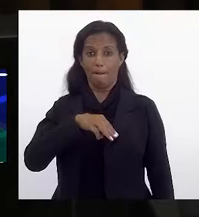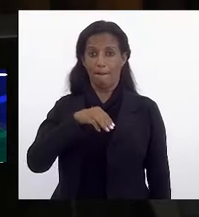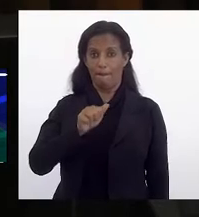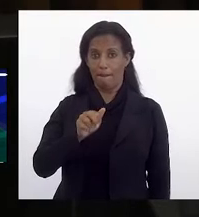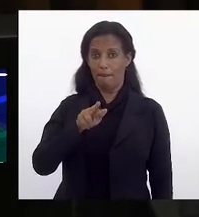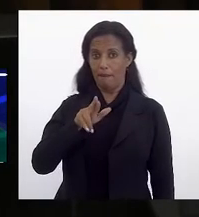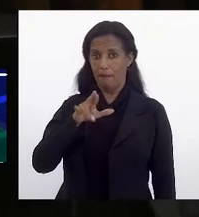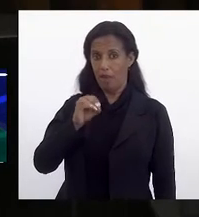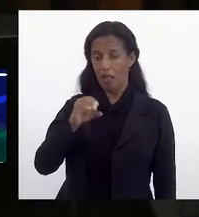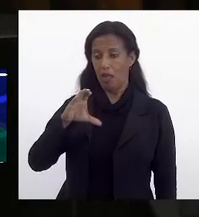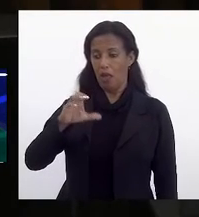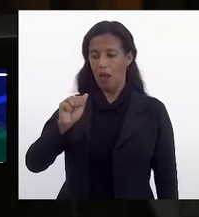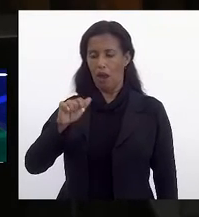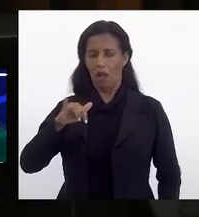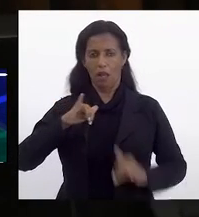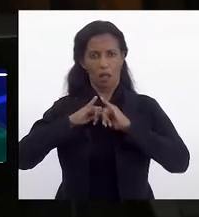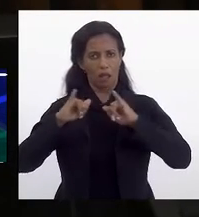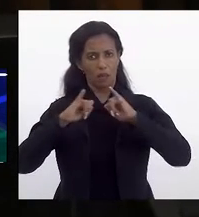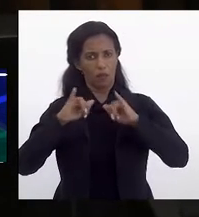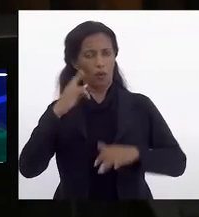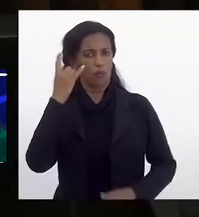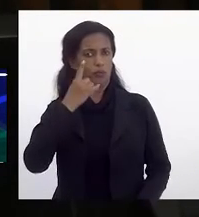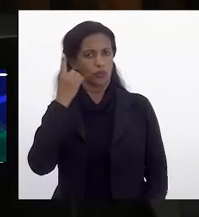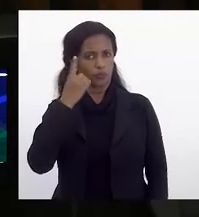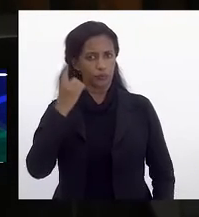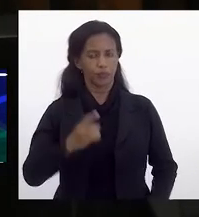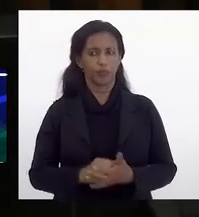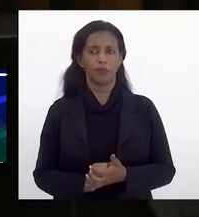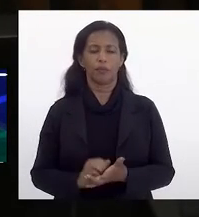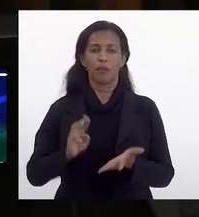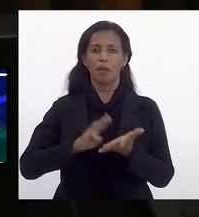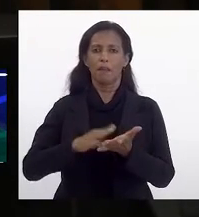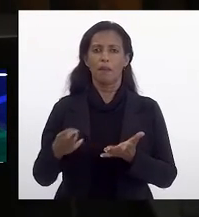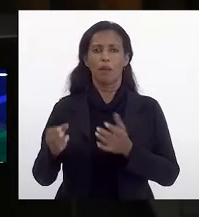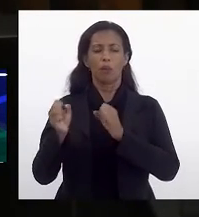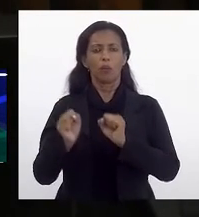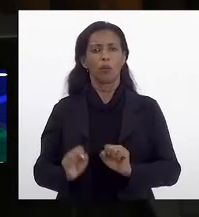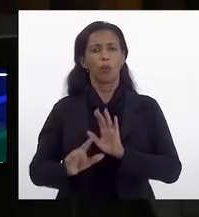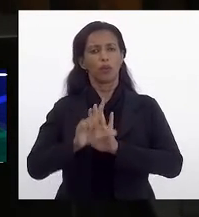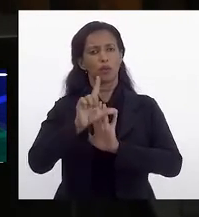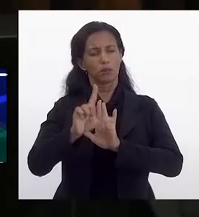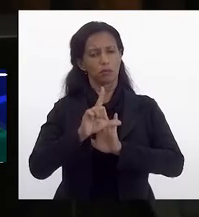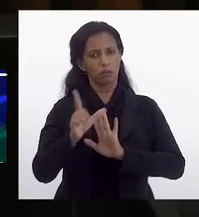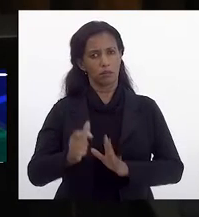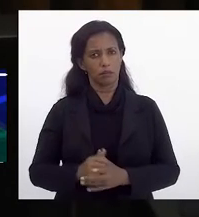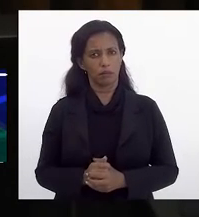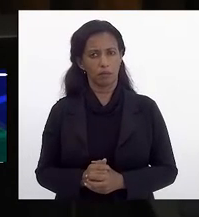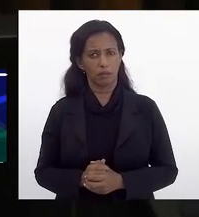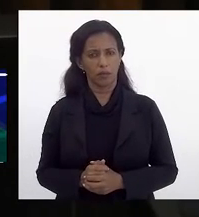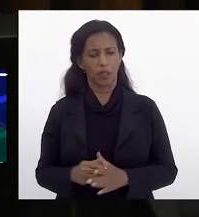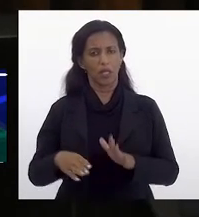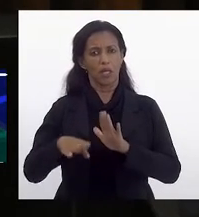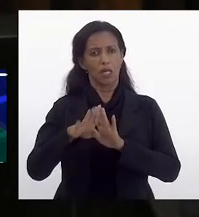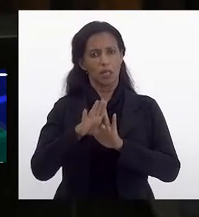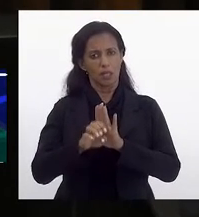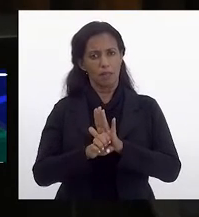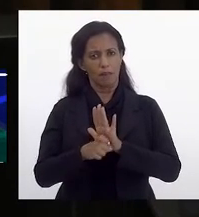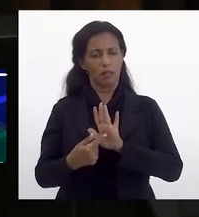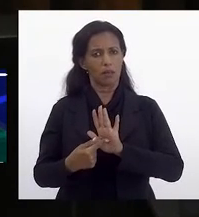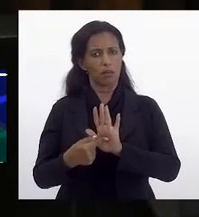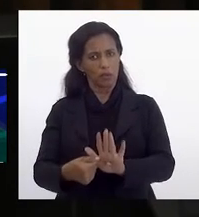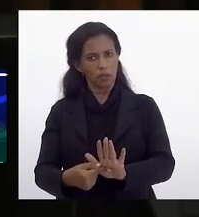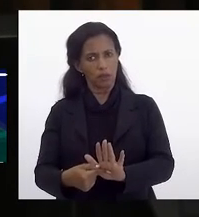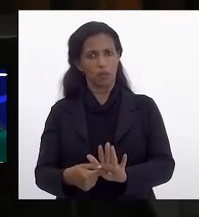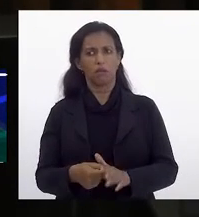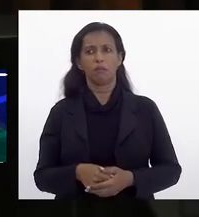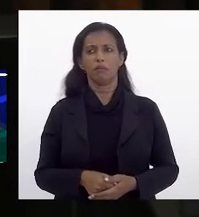Márcio Canella, informa aos senhores deputados, membros do Poder Legislativo, que as emendas a serem